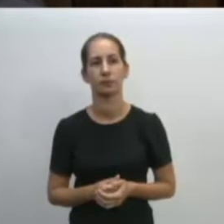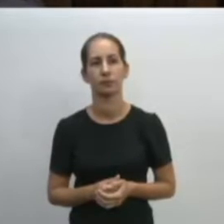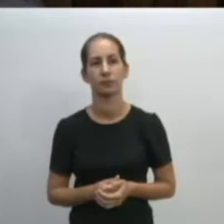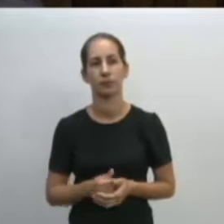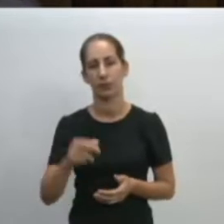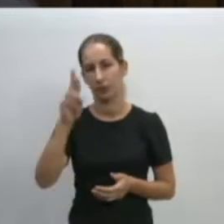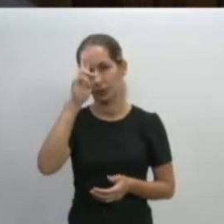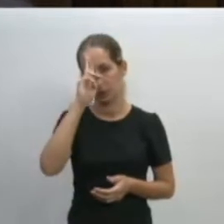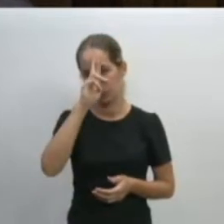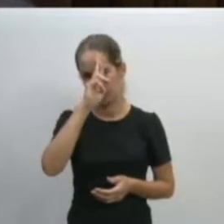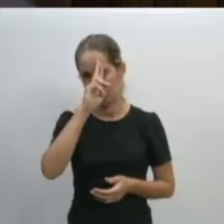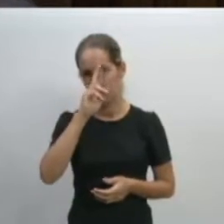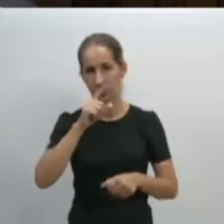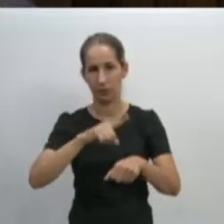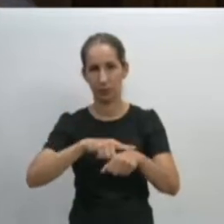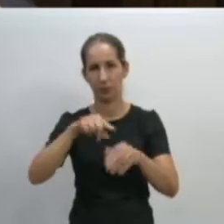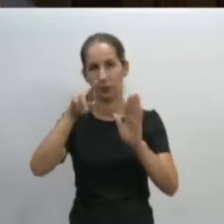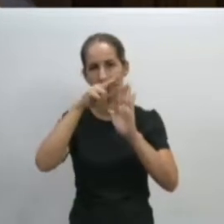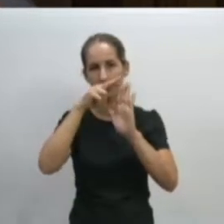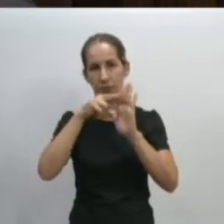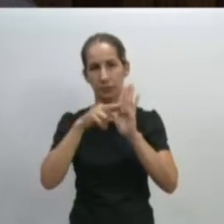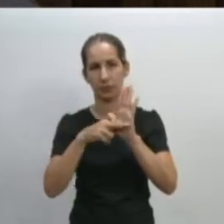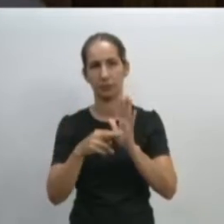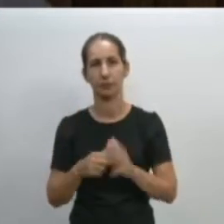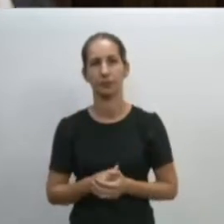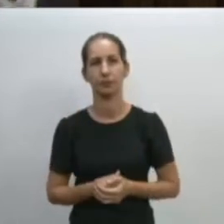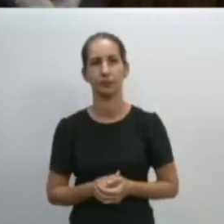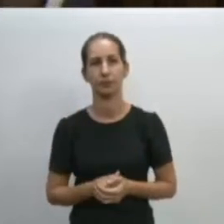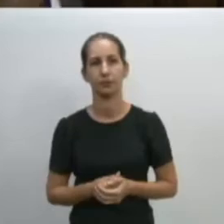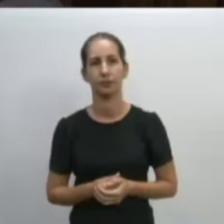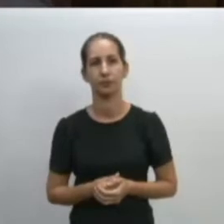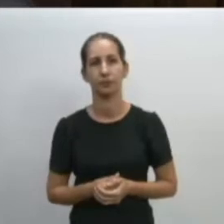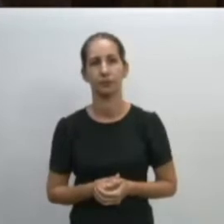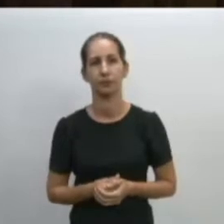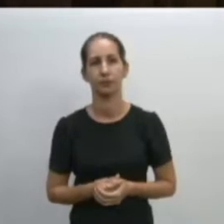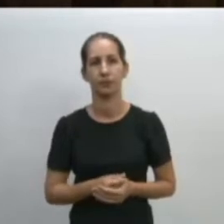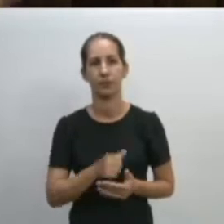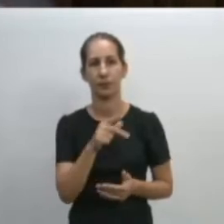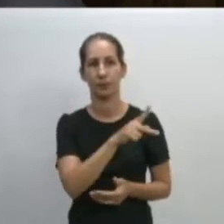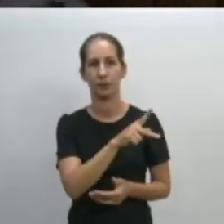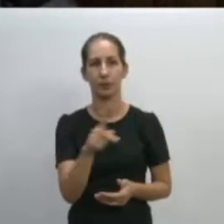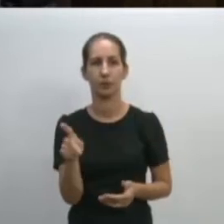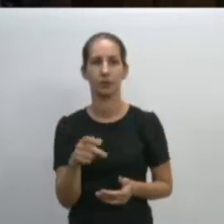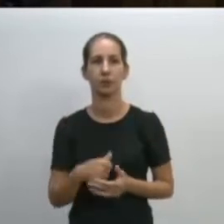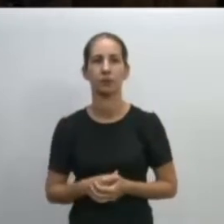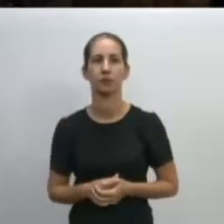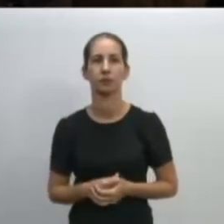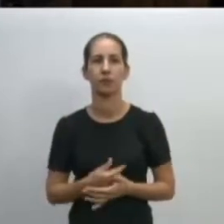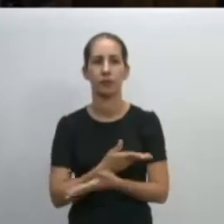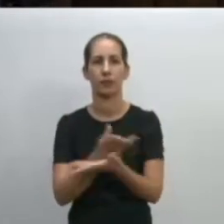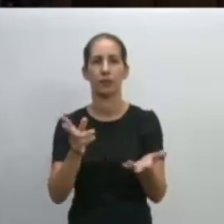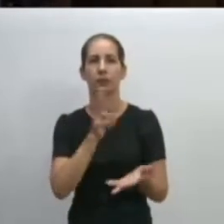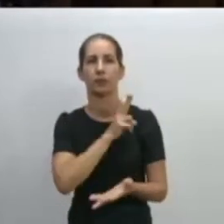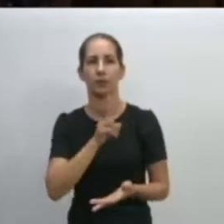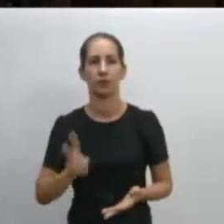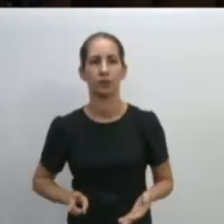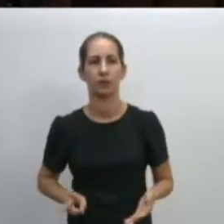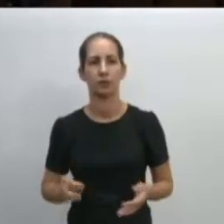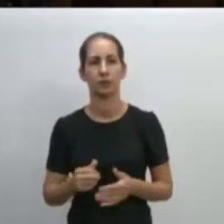Vereador Ranieri, pode usar pelo tempo regimental, Vossa Excelência. Presidente, demais colegas,